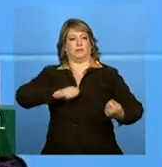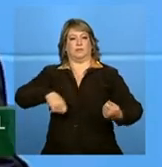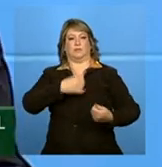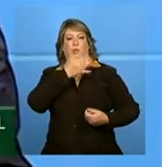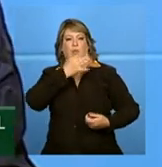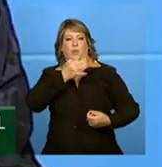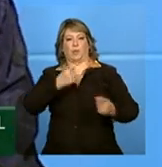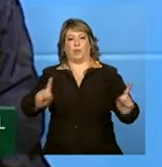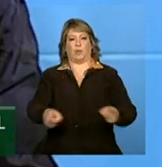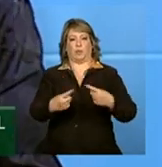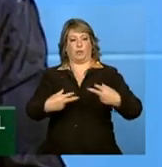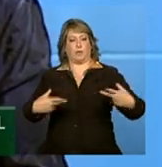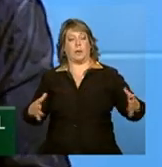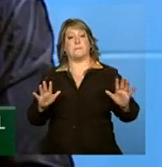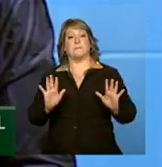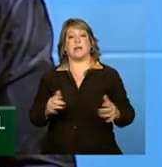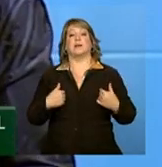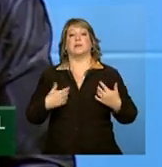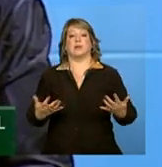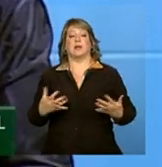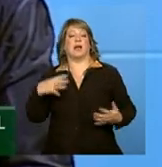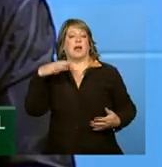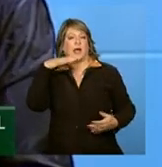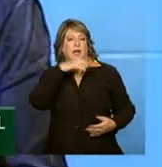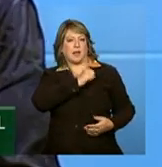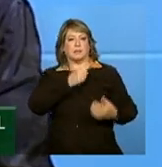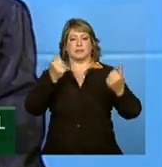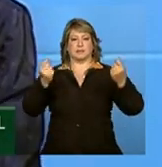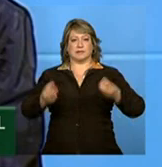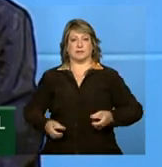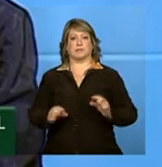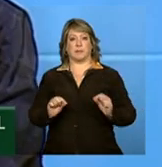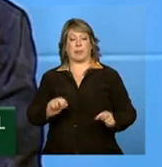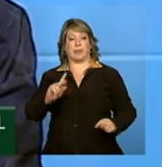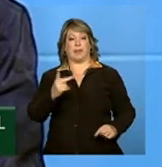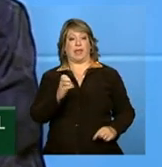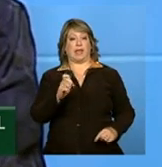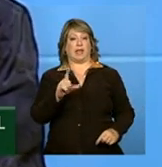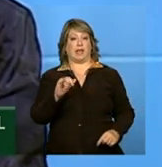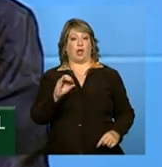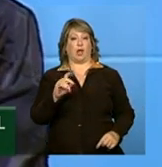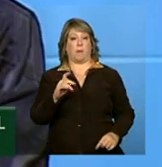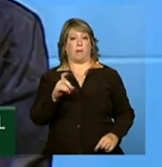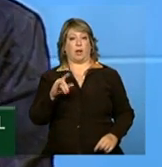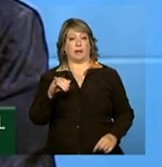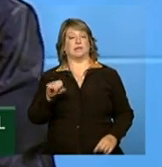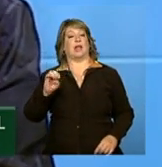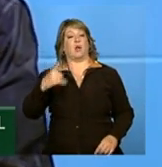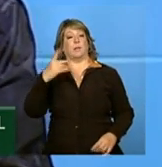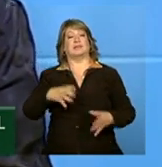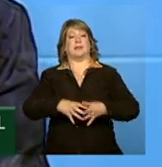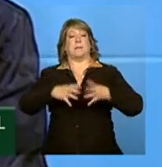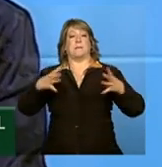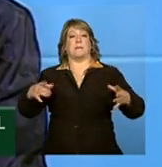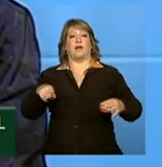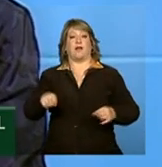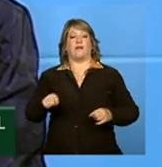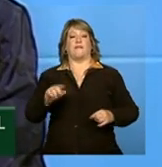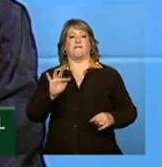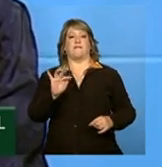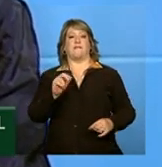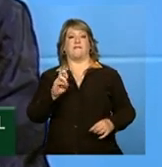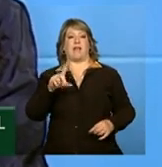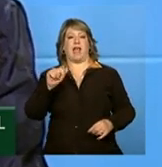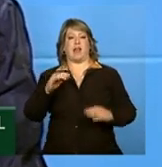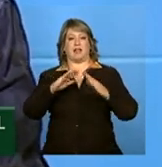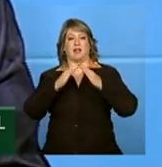queria rapidamente comentar que Heliópolis é uma das maiores favelas da cidade de São